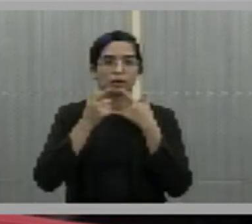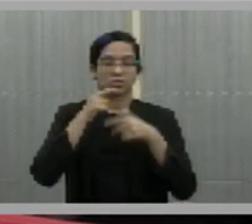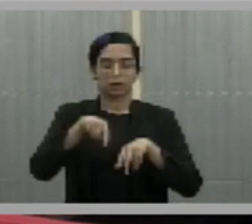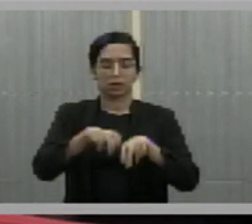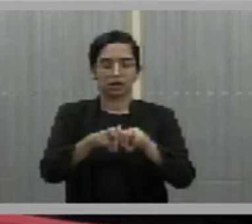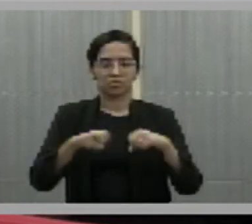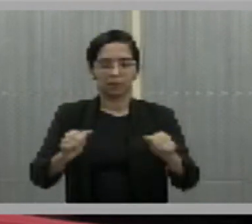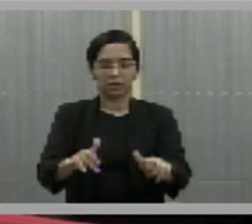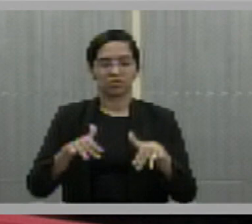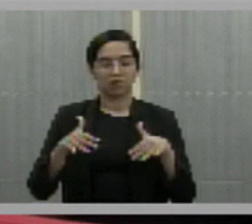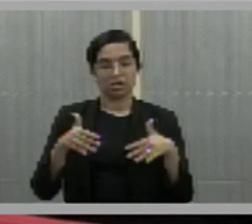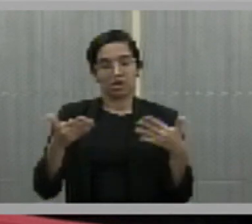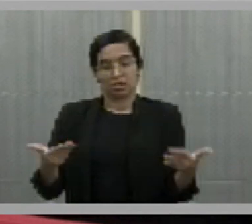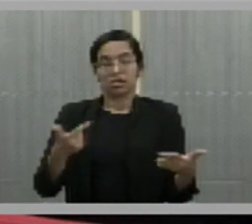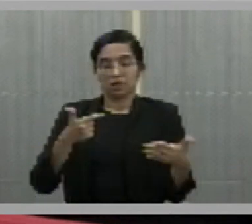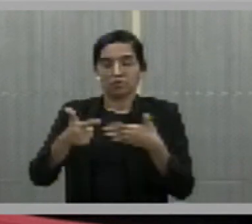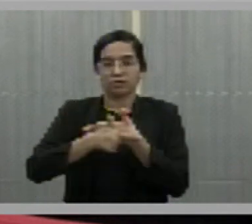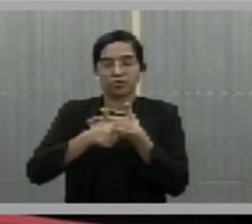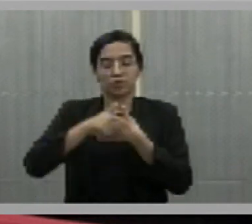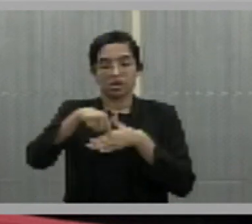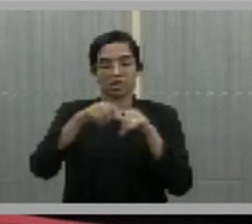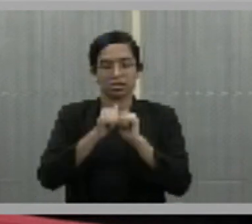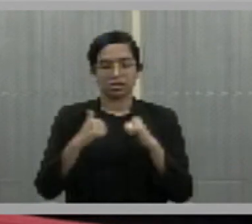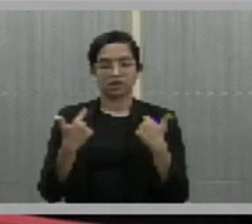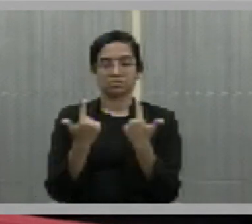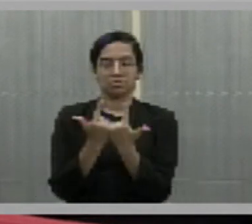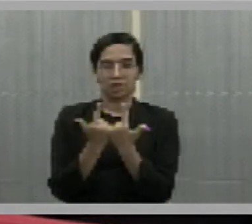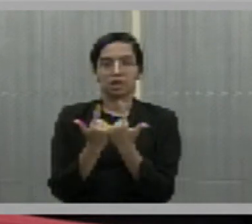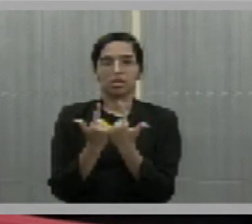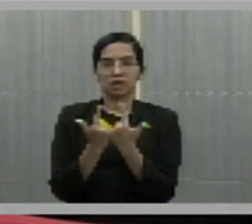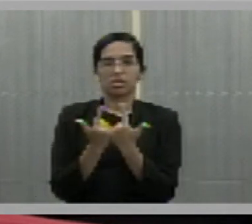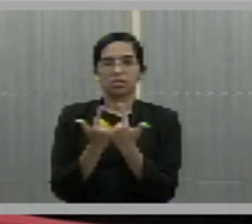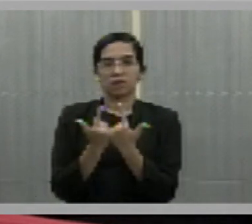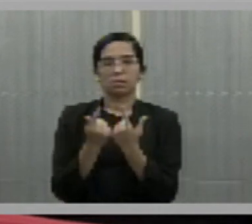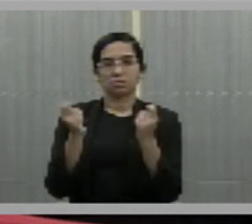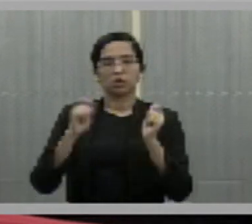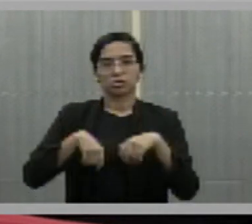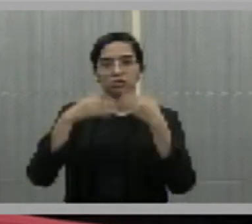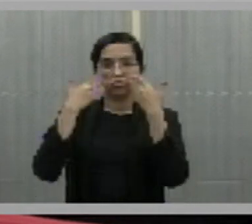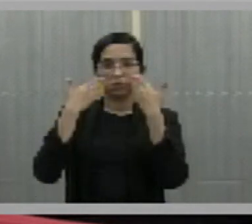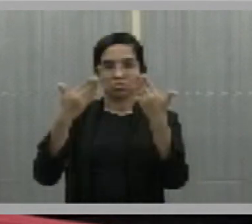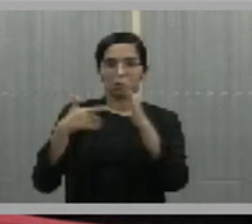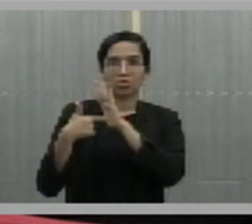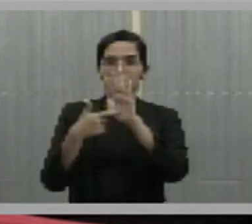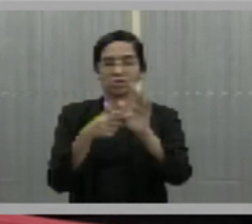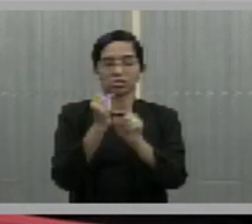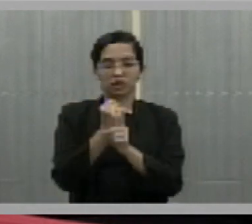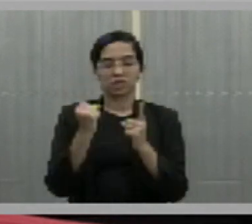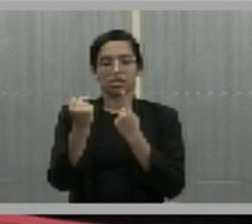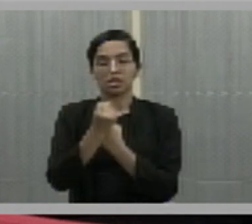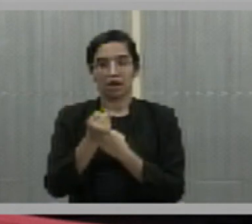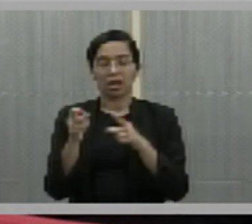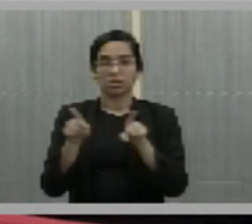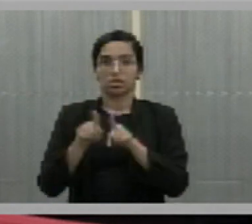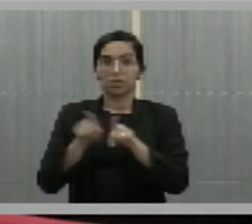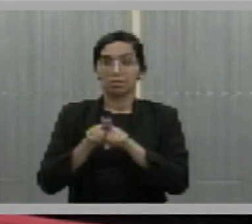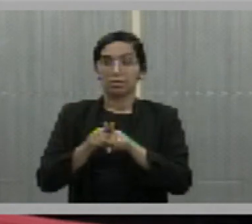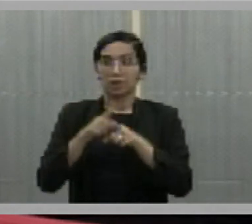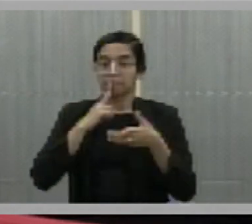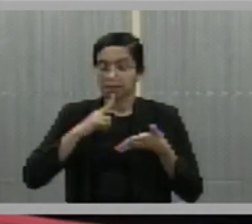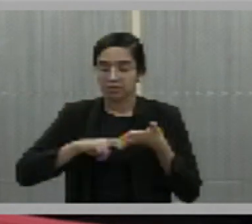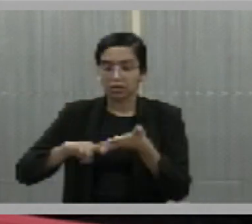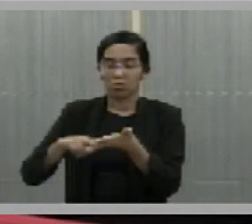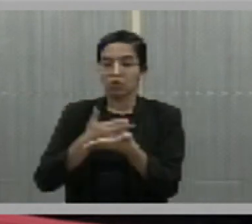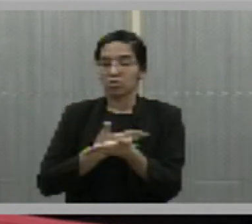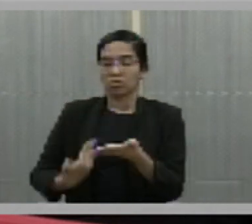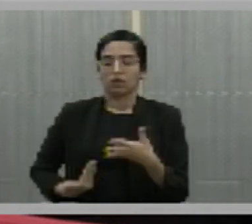a função dessa casa é entregar o deputado Franzé de volta para a sociedade, para o governo ou para quem demanda